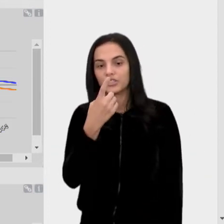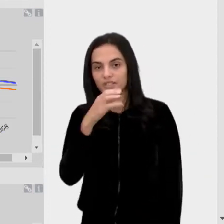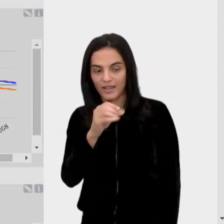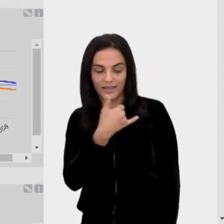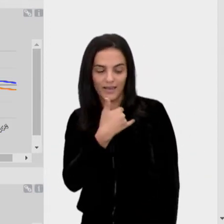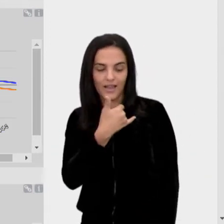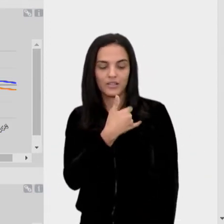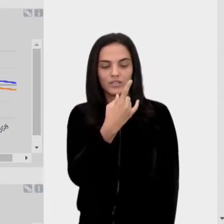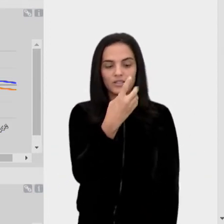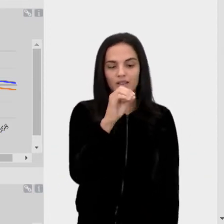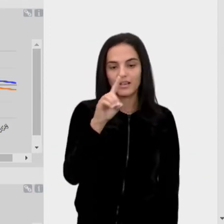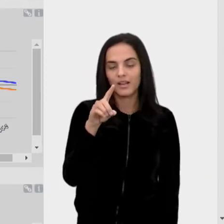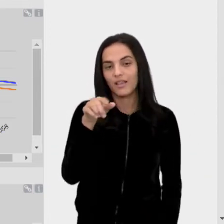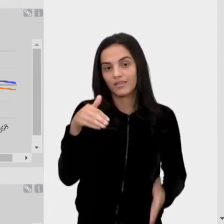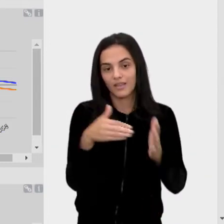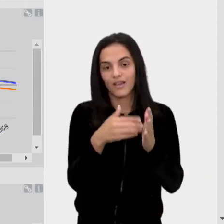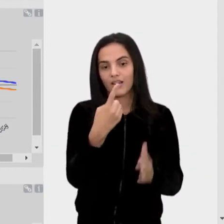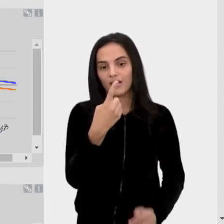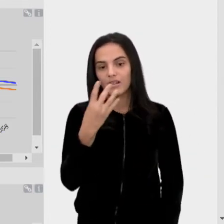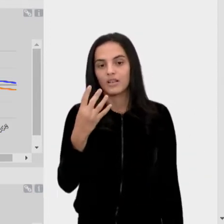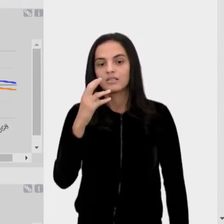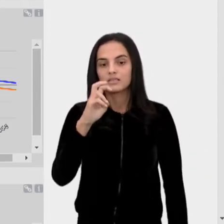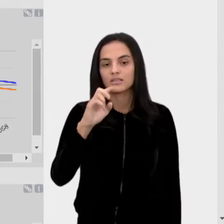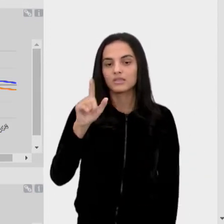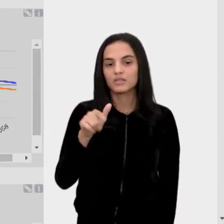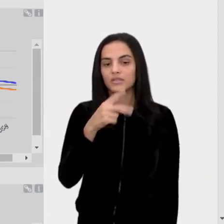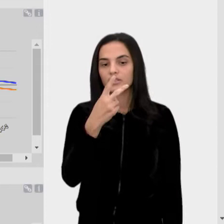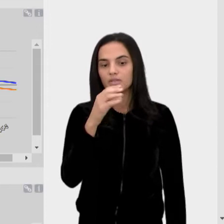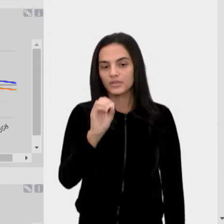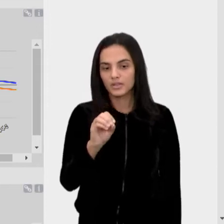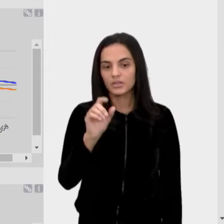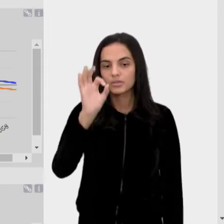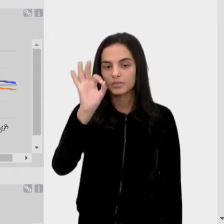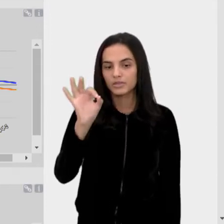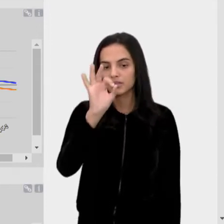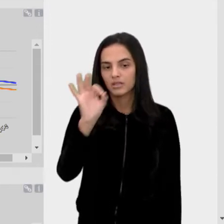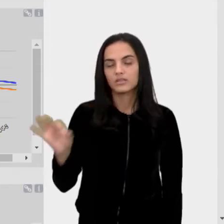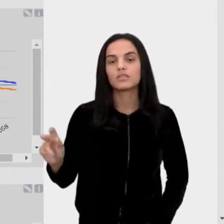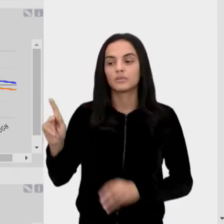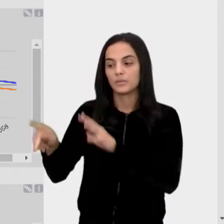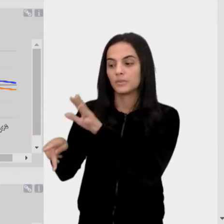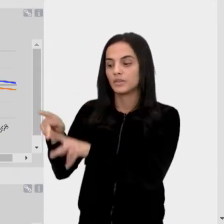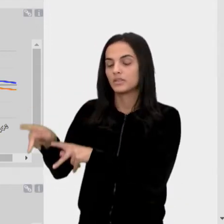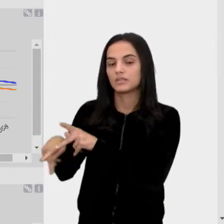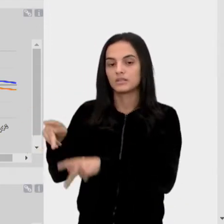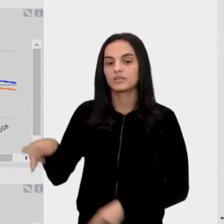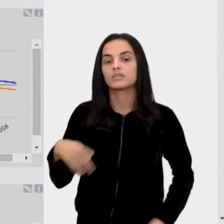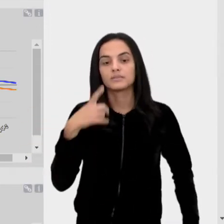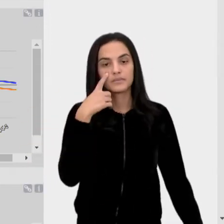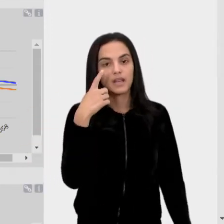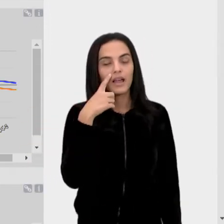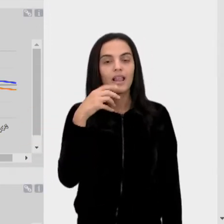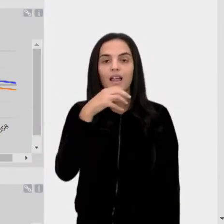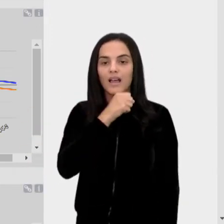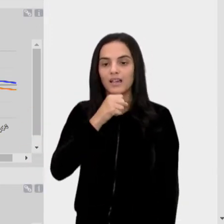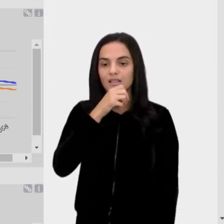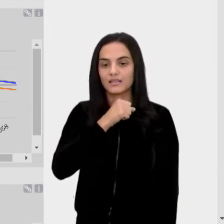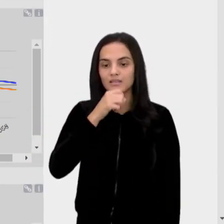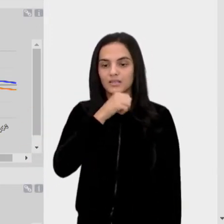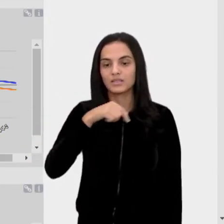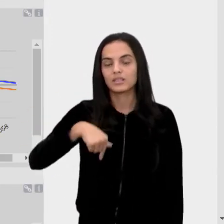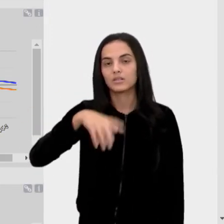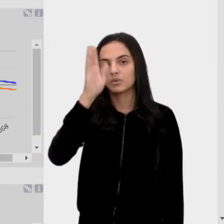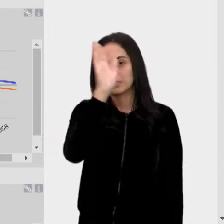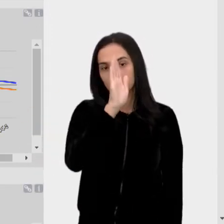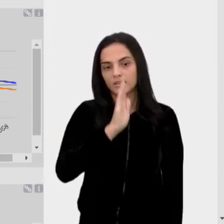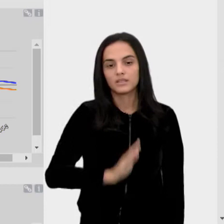Acre é 5,20% da população, né, do Acre, né? E aí a gente pode pegar em laranja, por exemplo, aqui do Brasil,